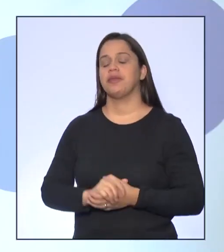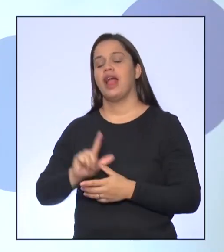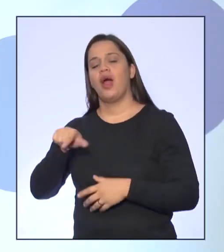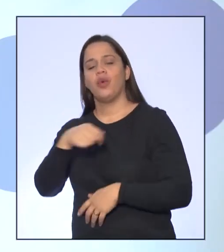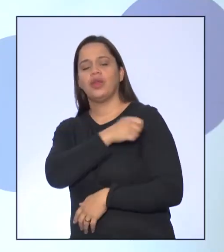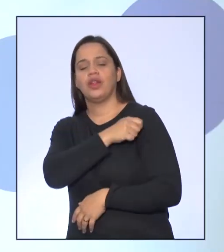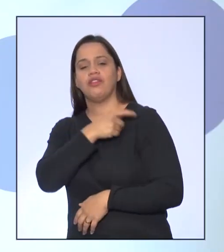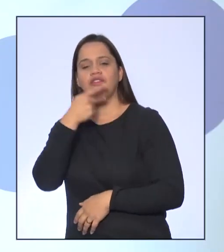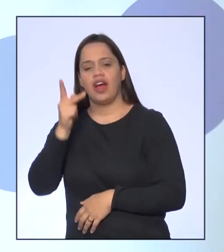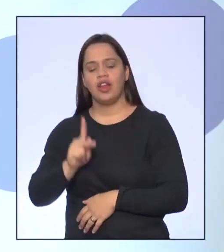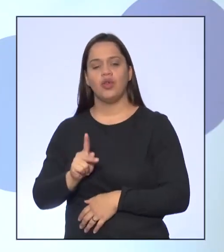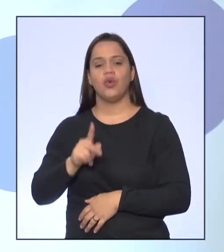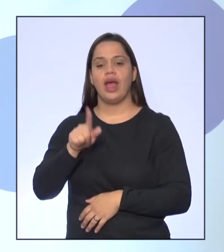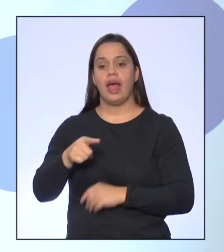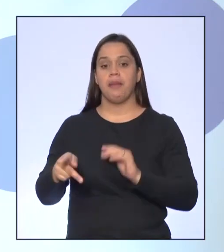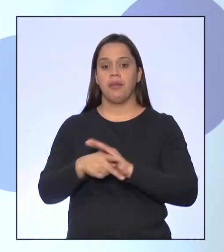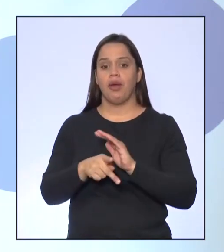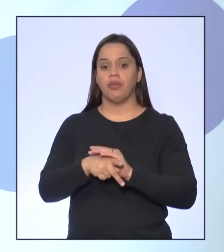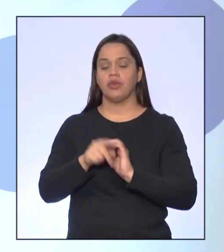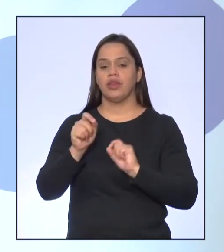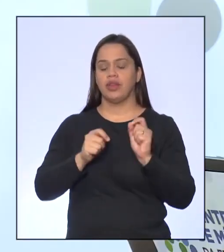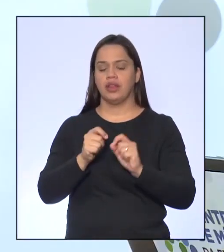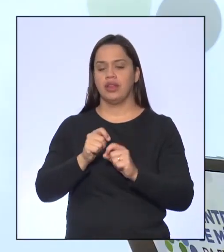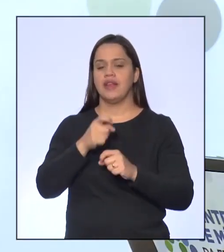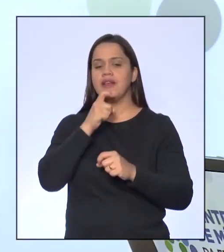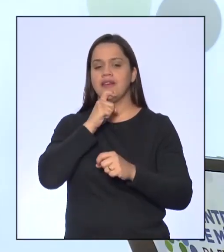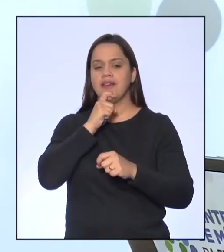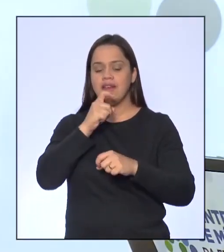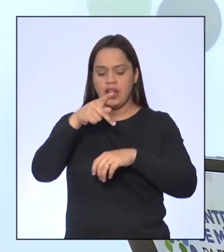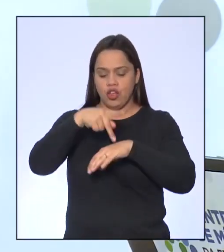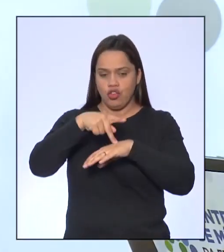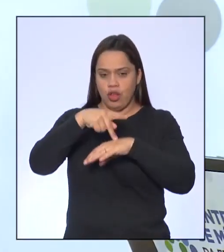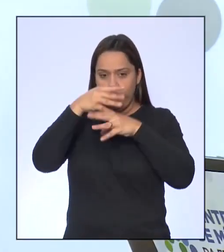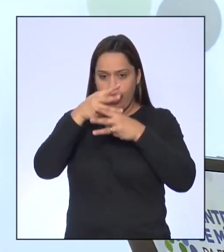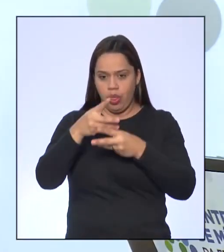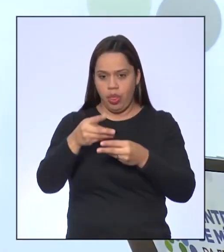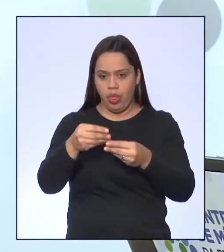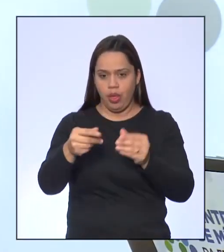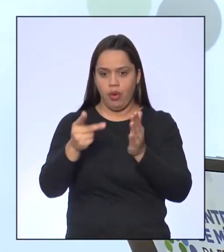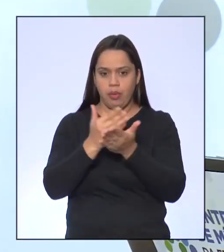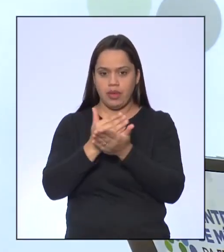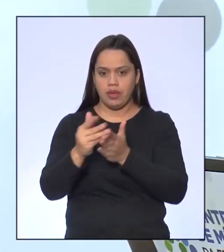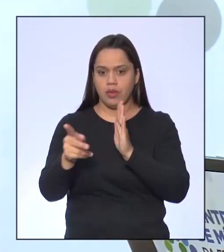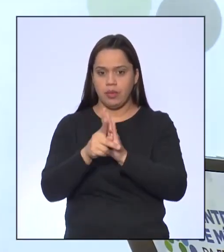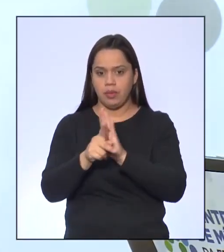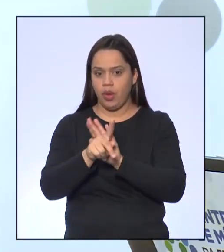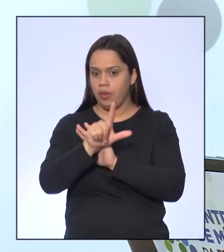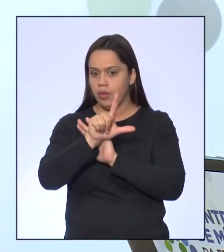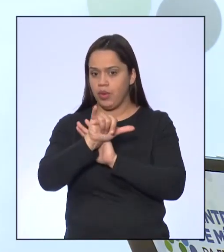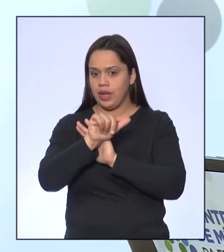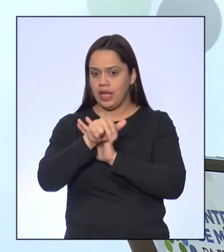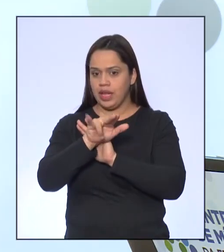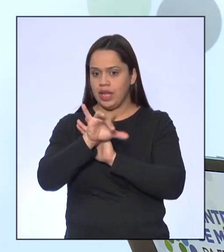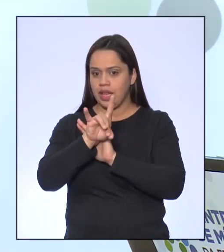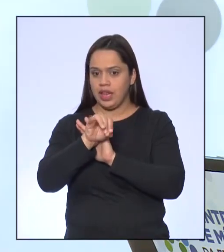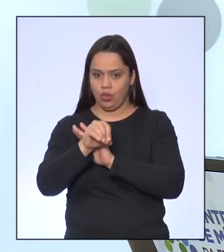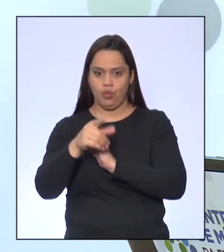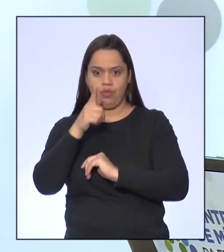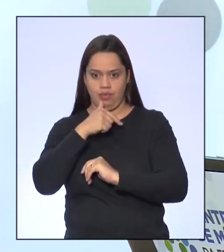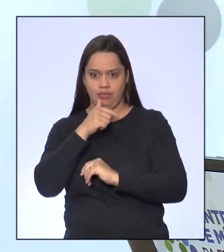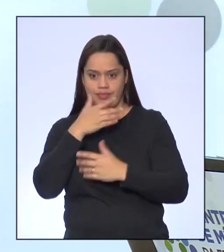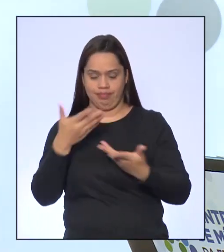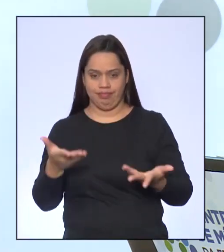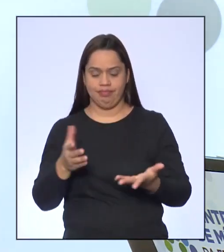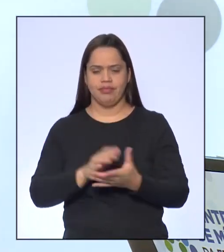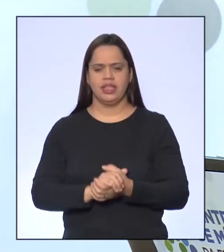e entrando em estado líquido. Muito bem. Ótimo. Gente, então vocês perceberam que, assim, nós